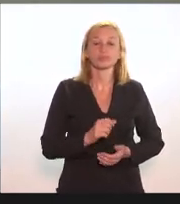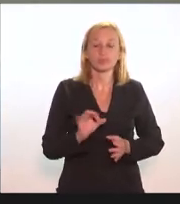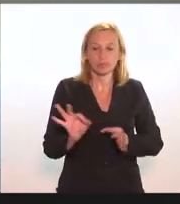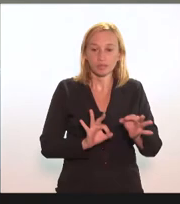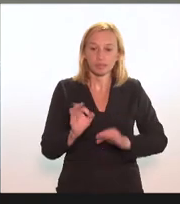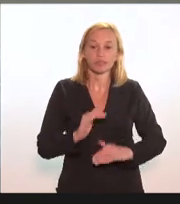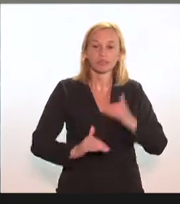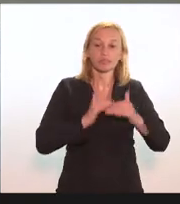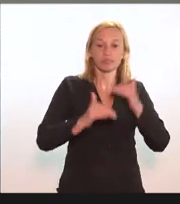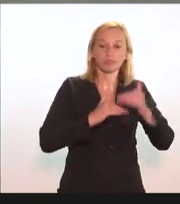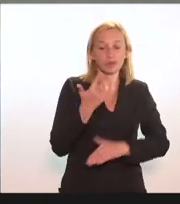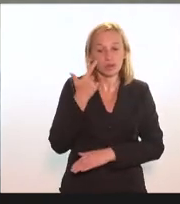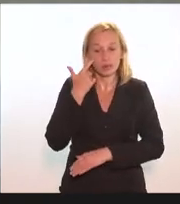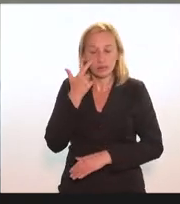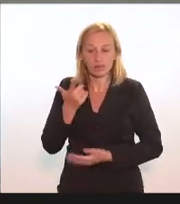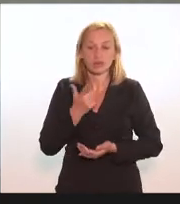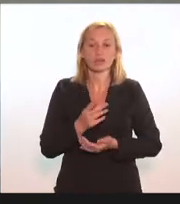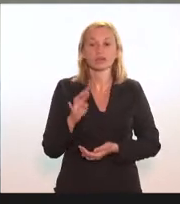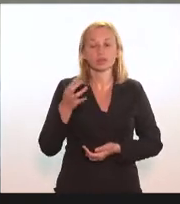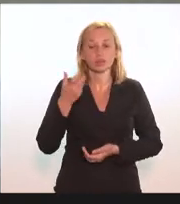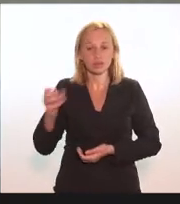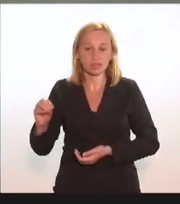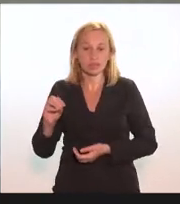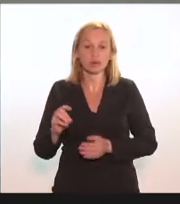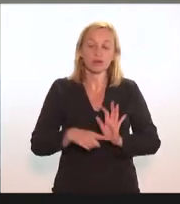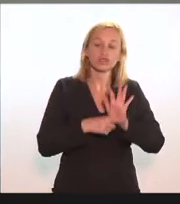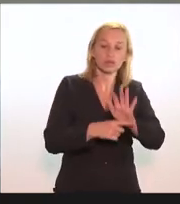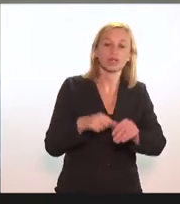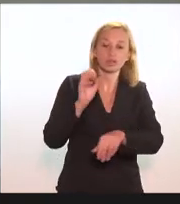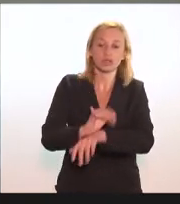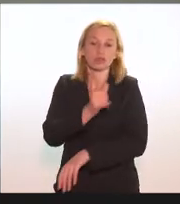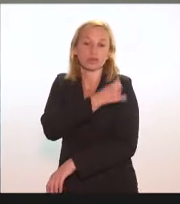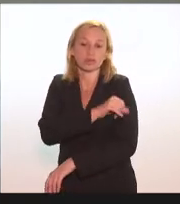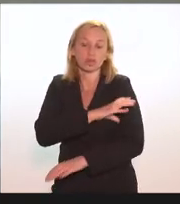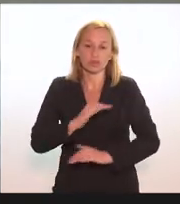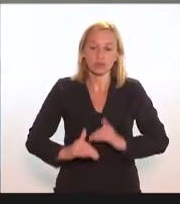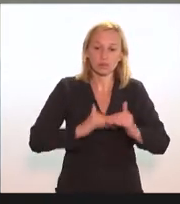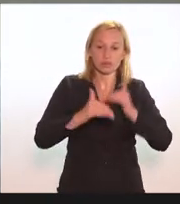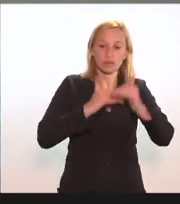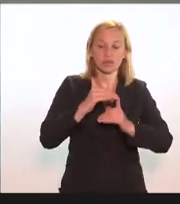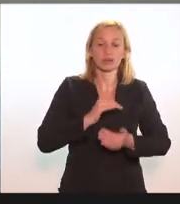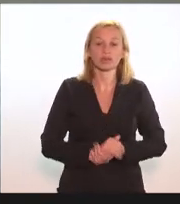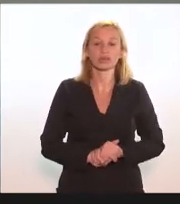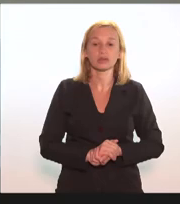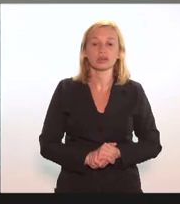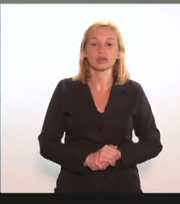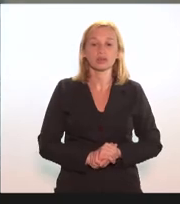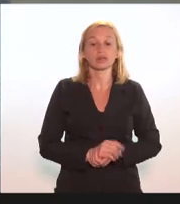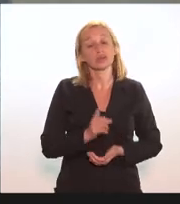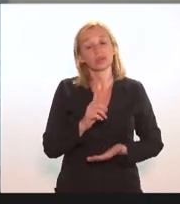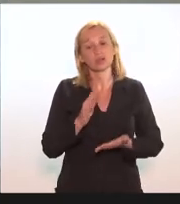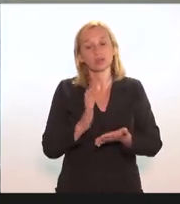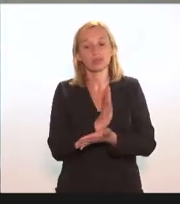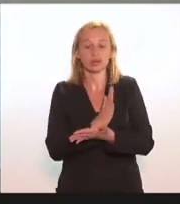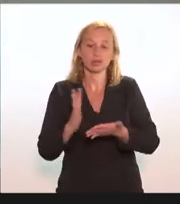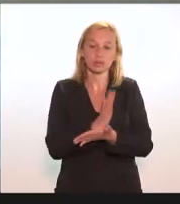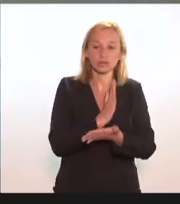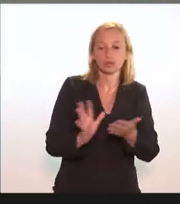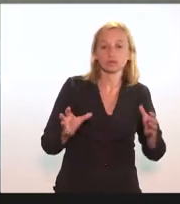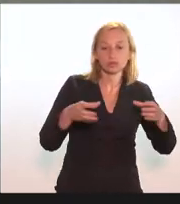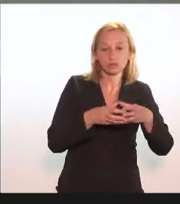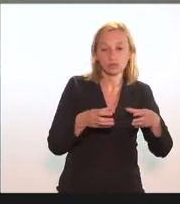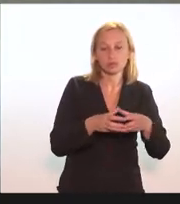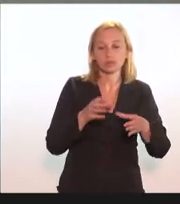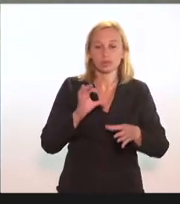e aí sim ver a tributação ajudar o Estado do Rio a crescer, e não determinados grupos específicos dentro e